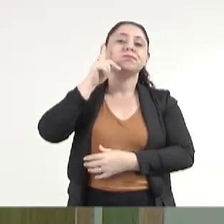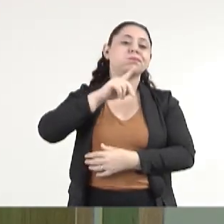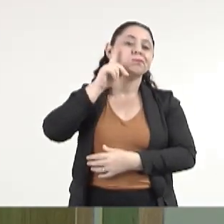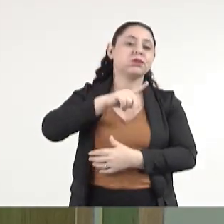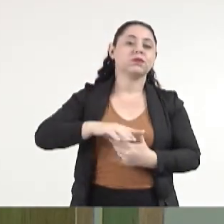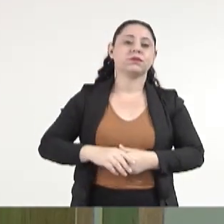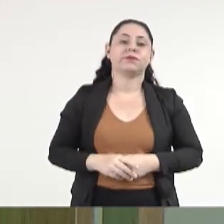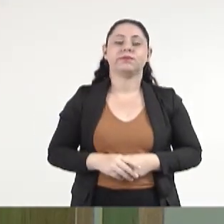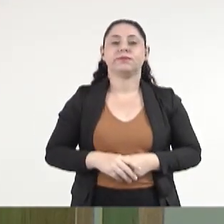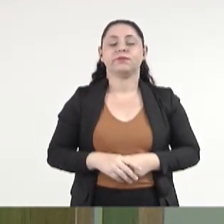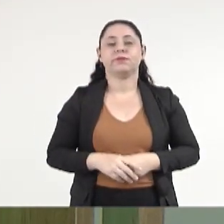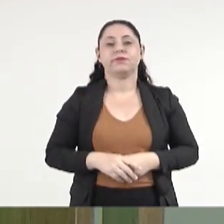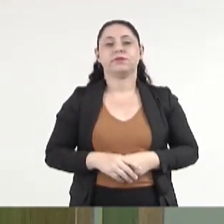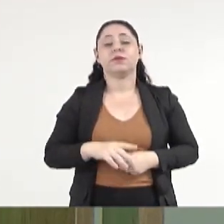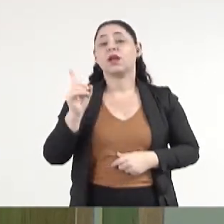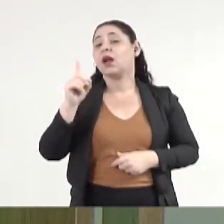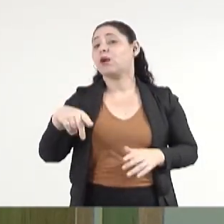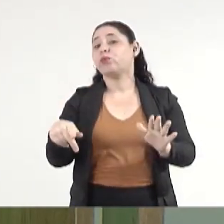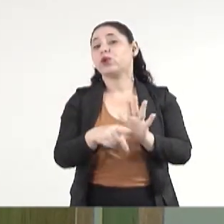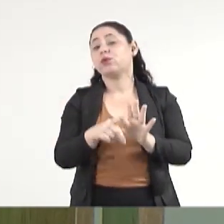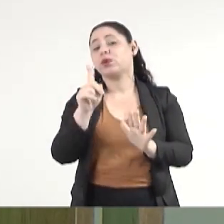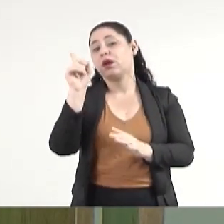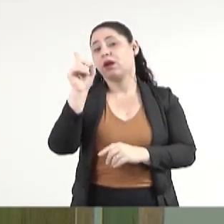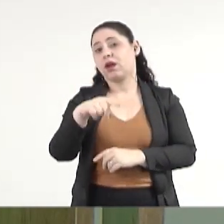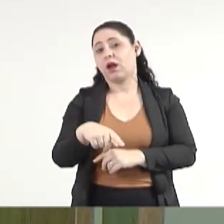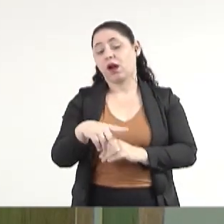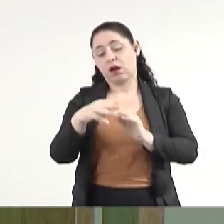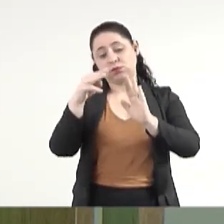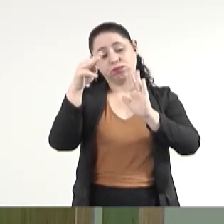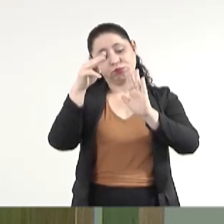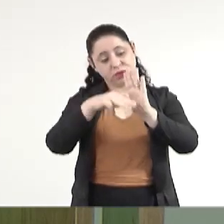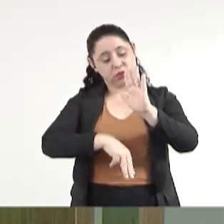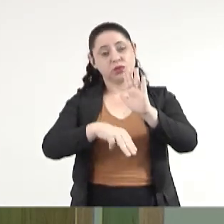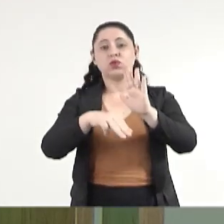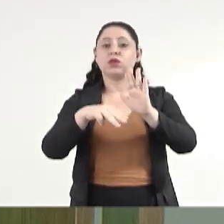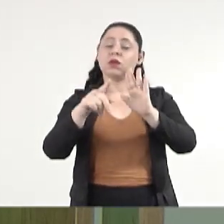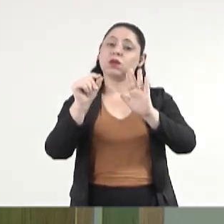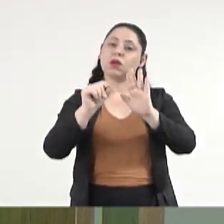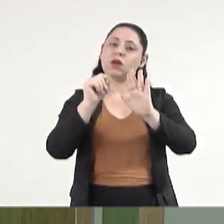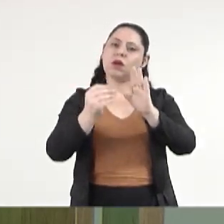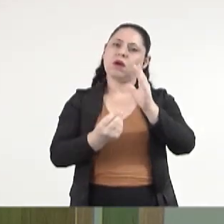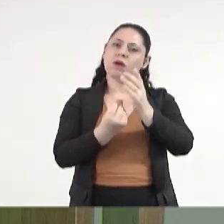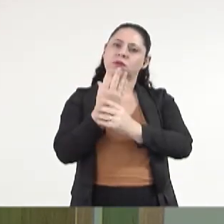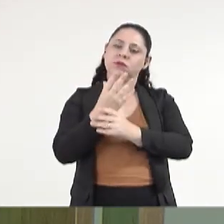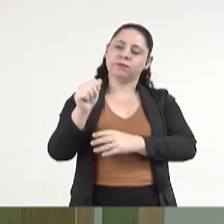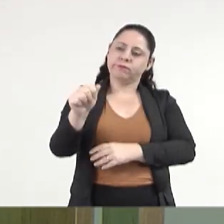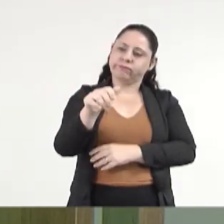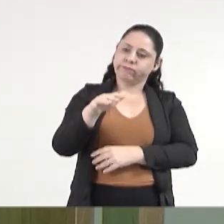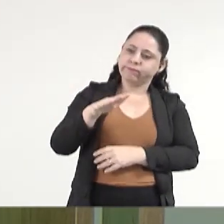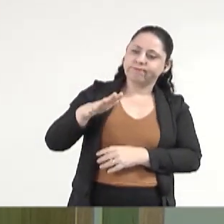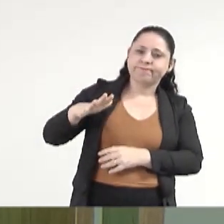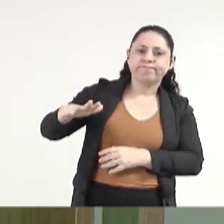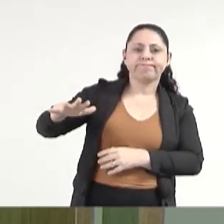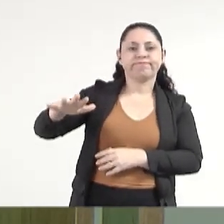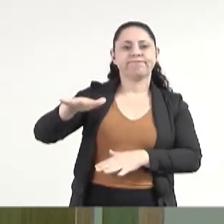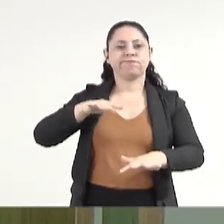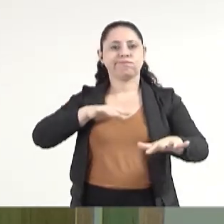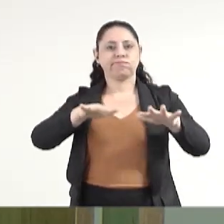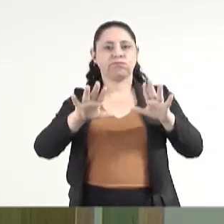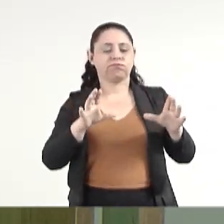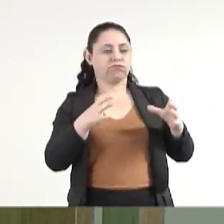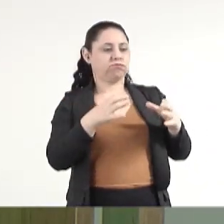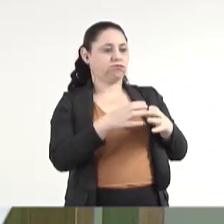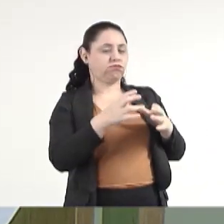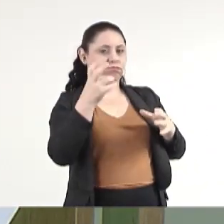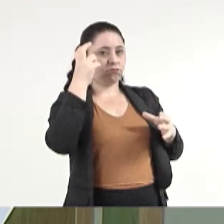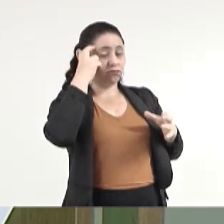Estados Unidos, né? E essa é uma minuta que foi construída por associações, por